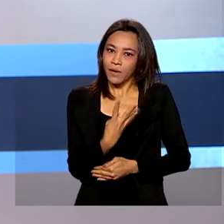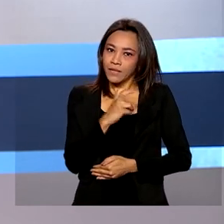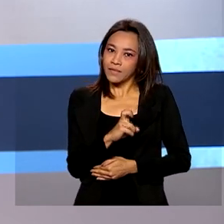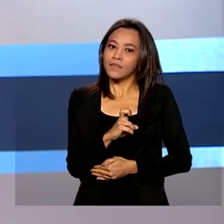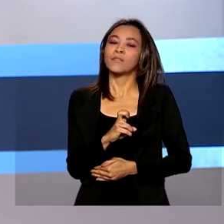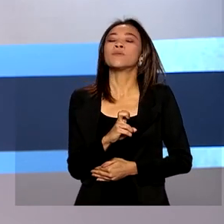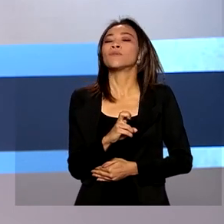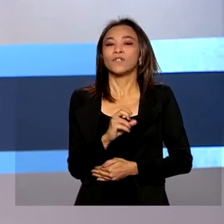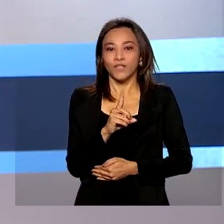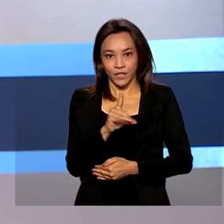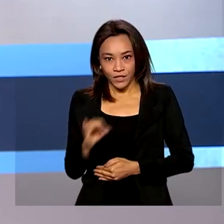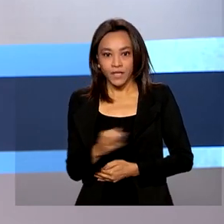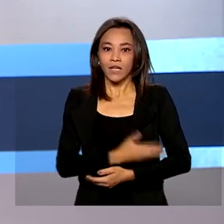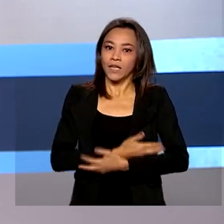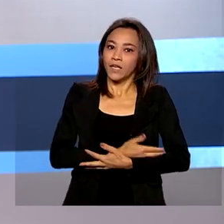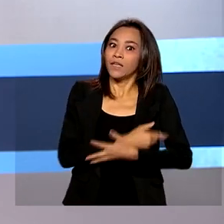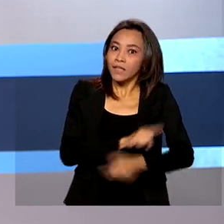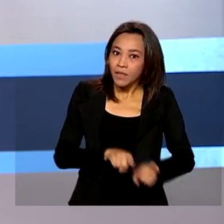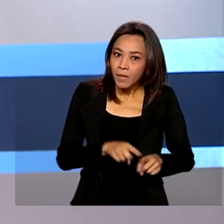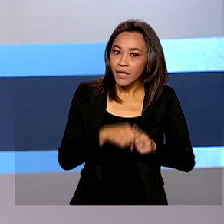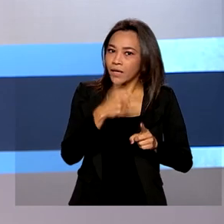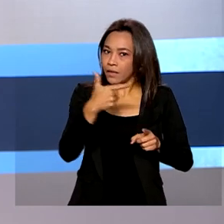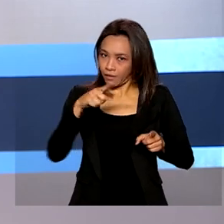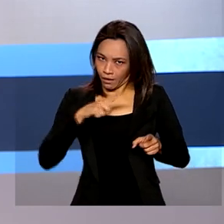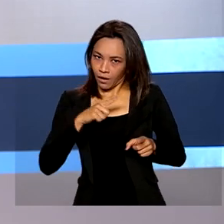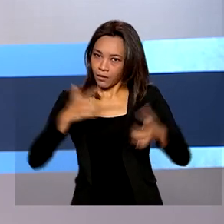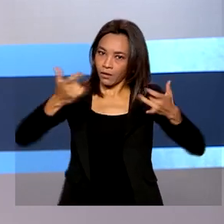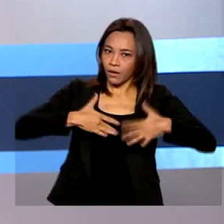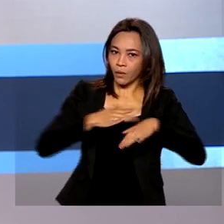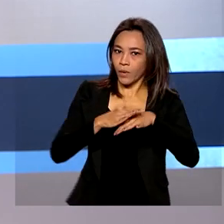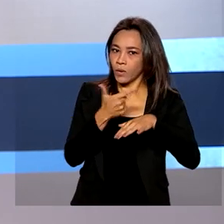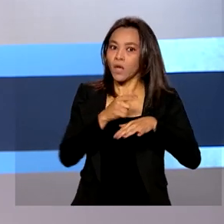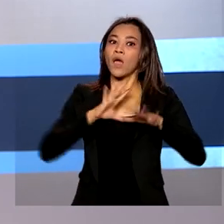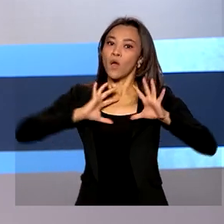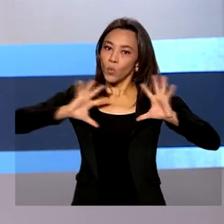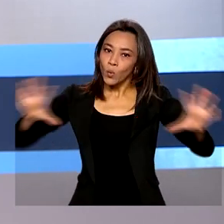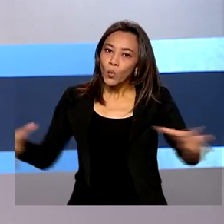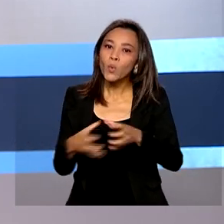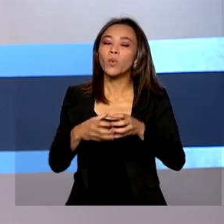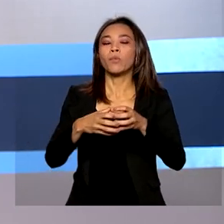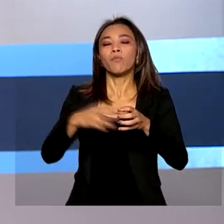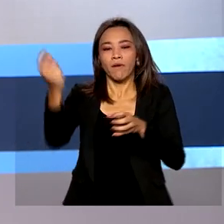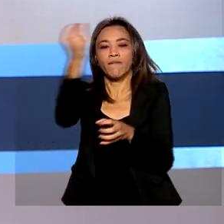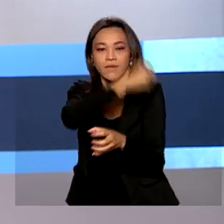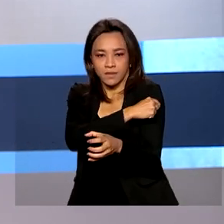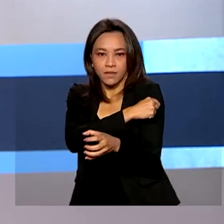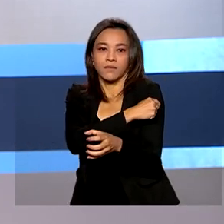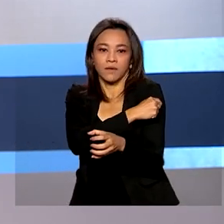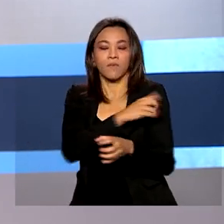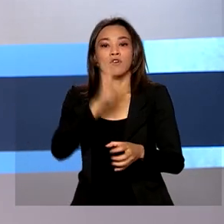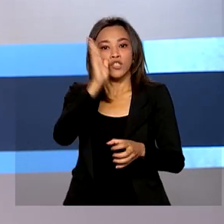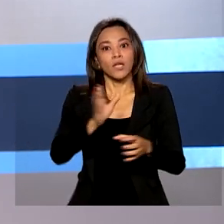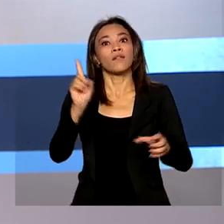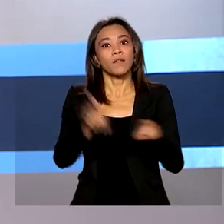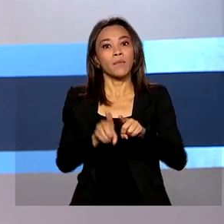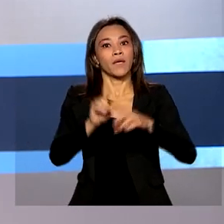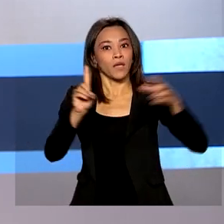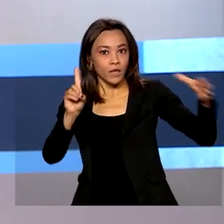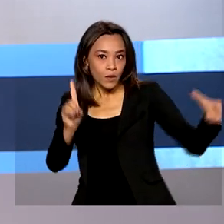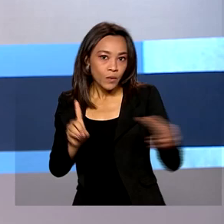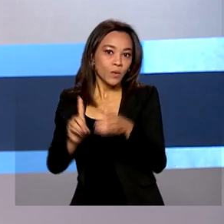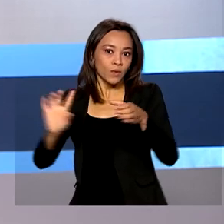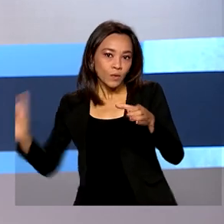lactantes com ou sem comorbidade no grupo prioritário para vacinação contra covid-19 foram incluídos ainda